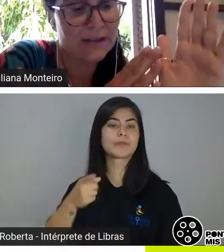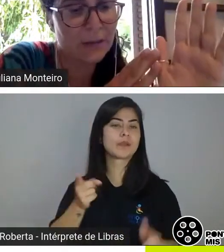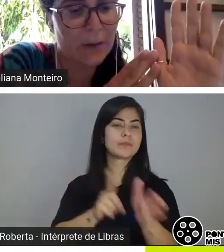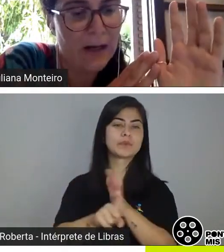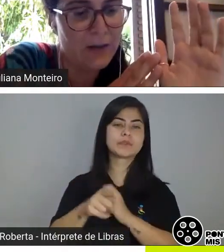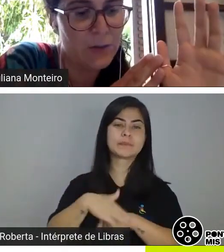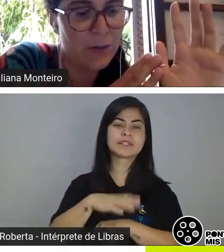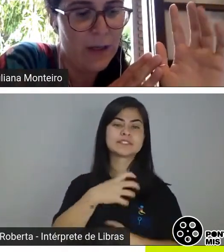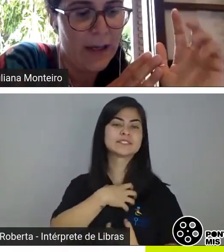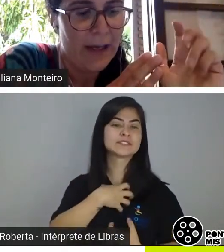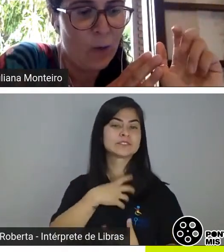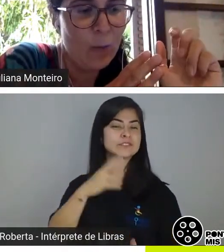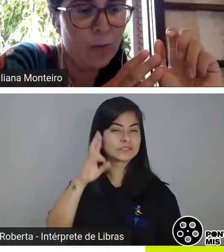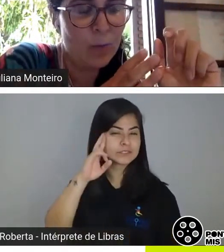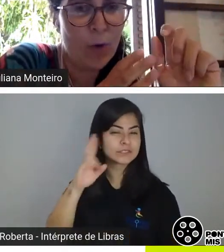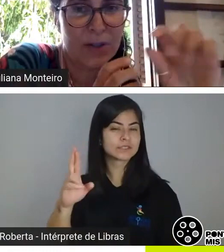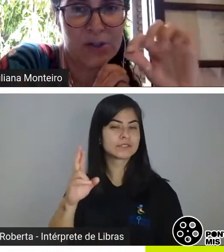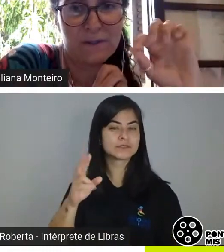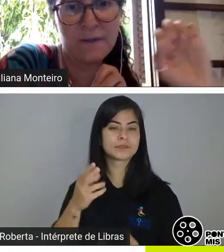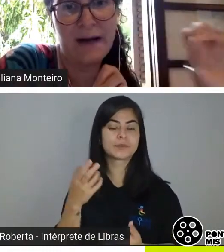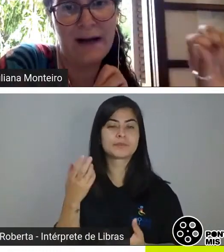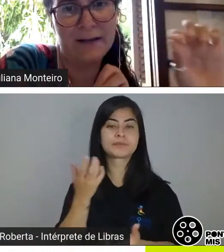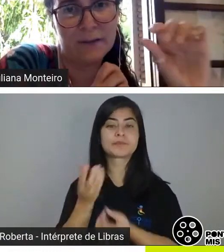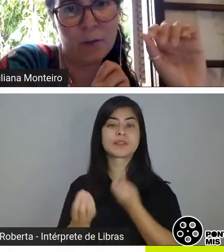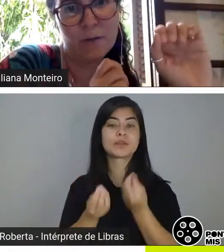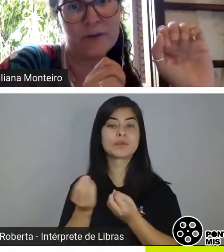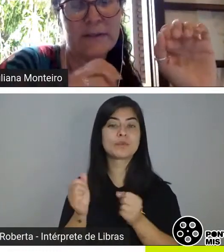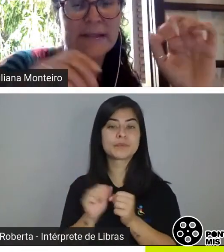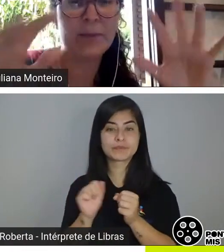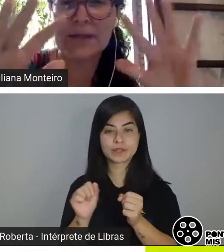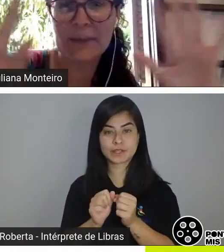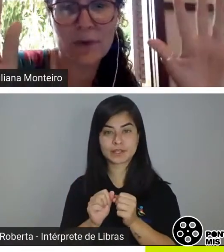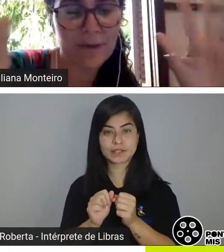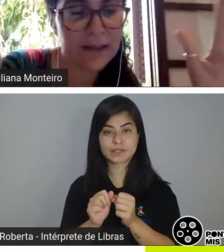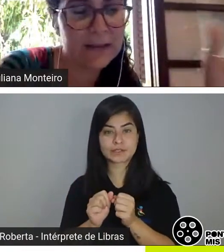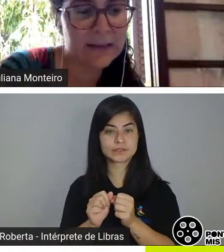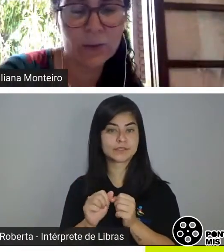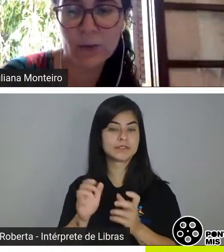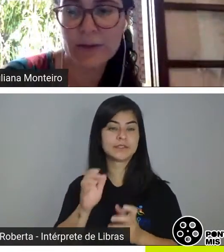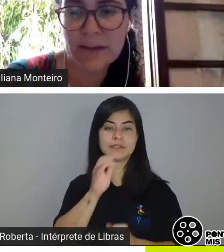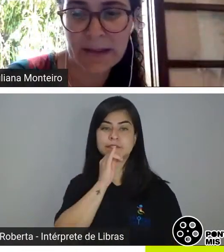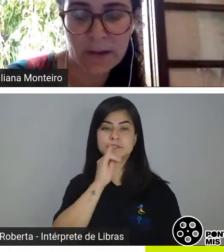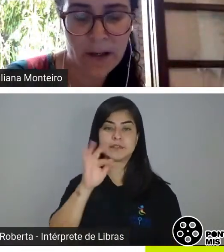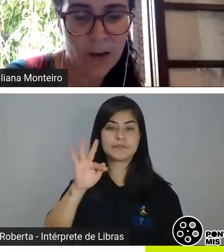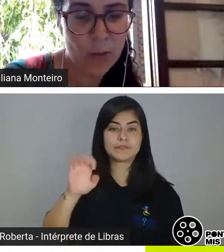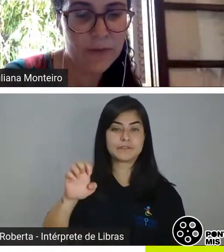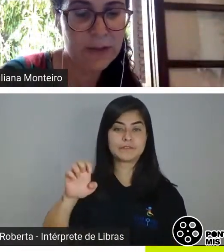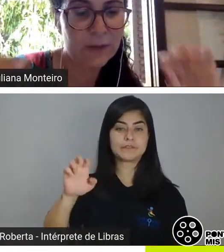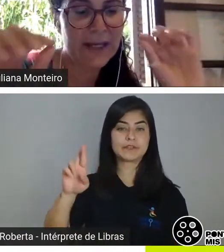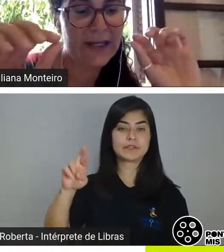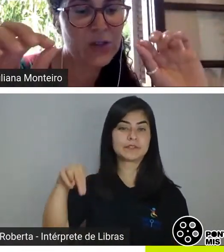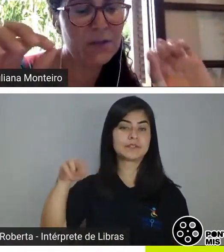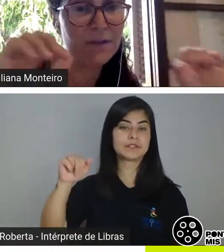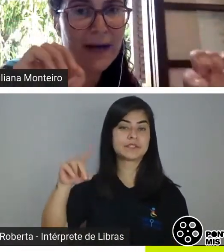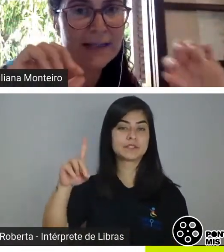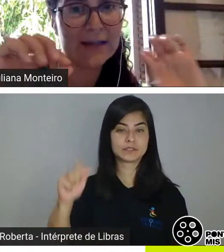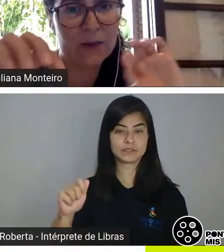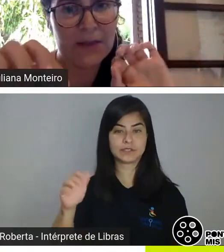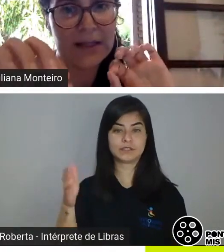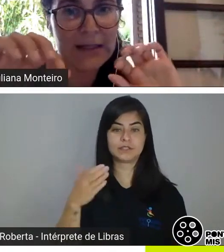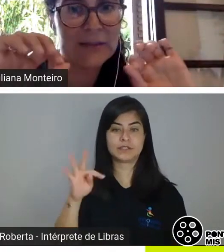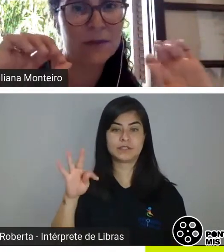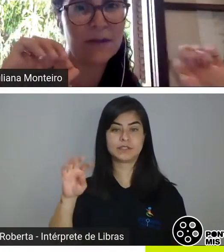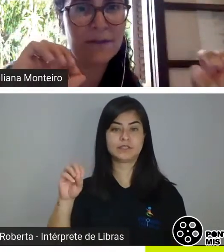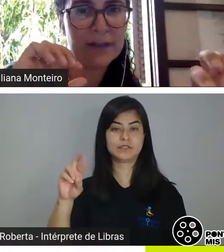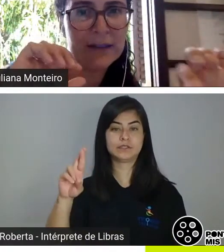sentido de direção, eu acho. Como ativar, como você, assim, por exemplo, a Fernanda Torres, né? Como você consegue ativar